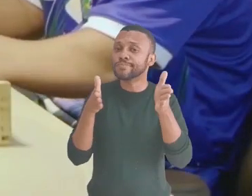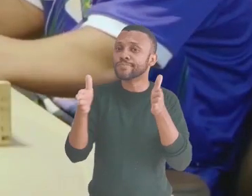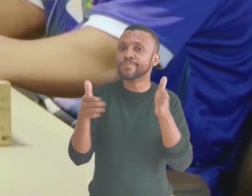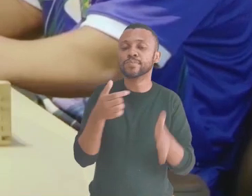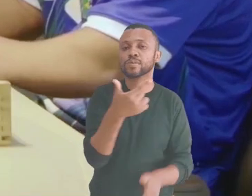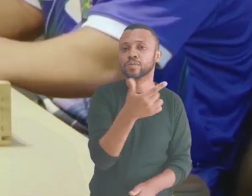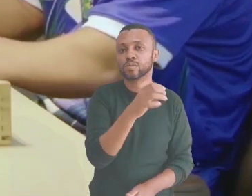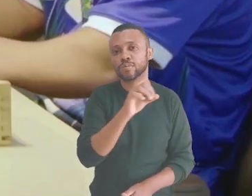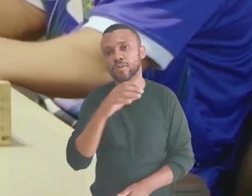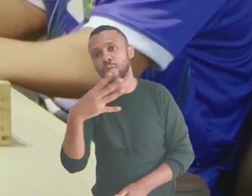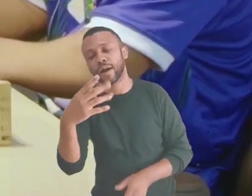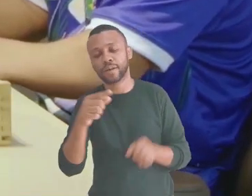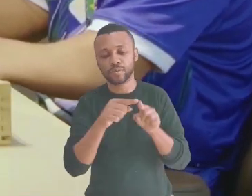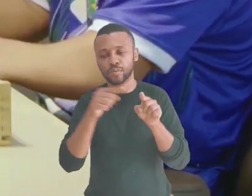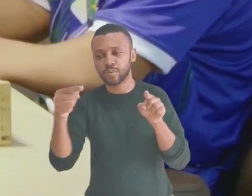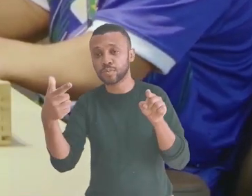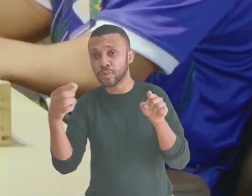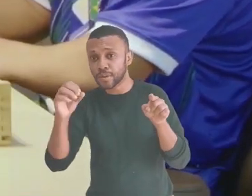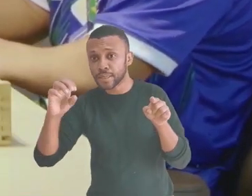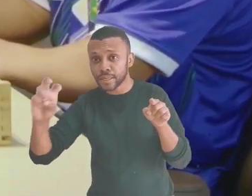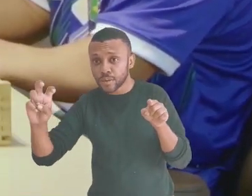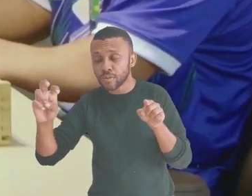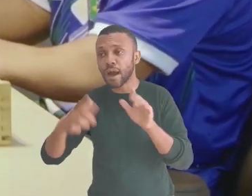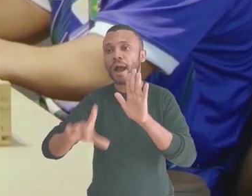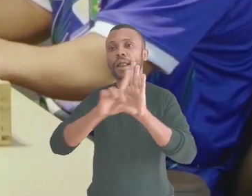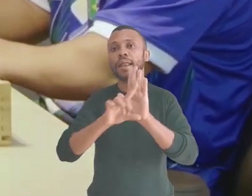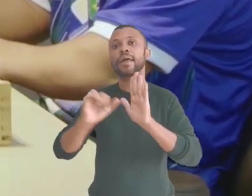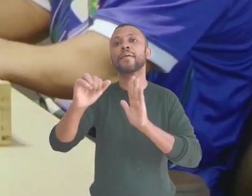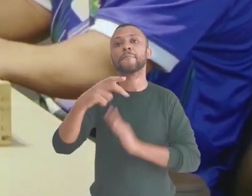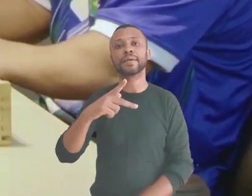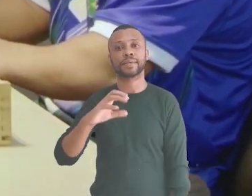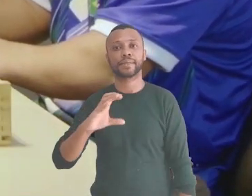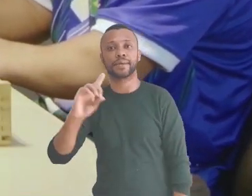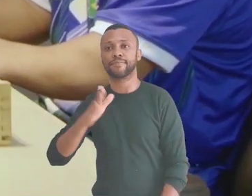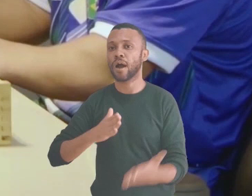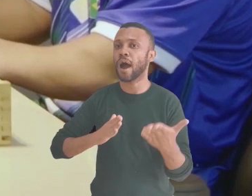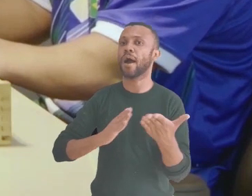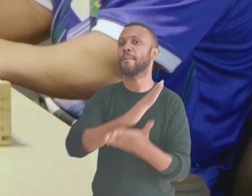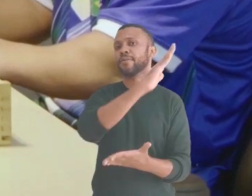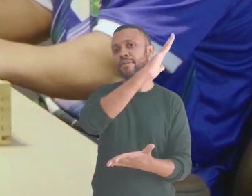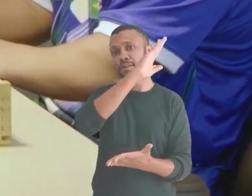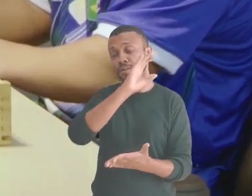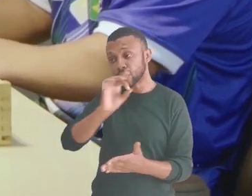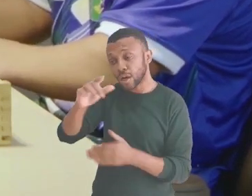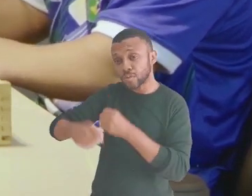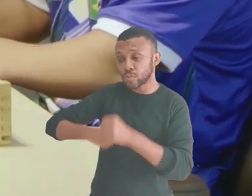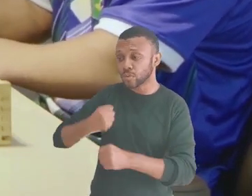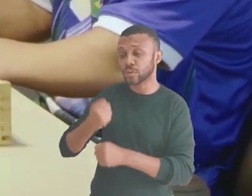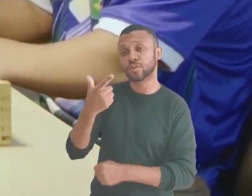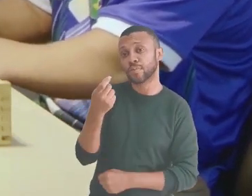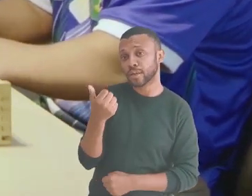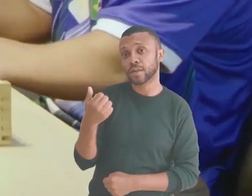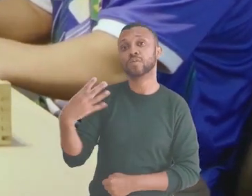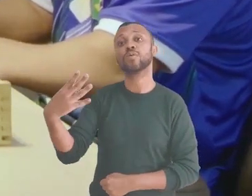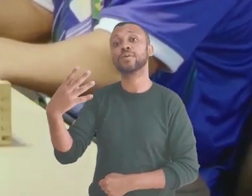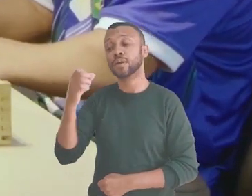a legislação da pessoa com deficiência foi aprovada e depois somente em 2014 é que esse tema o nanismo